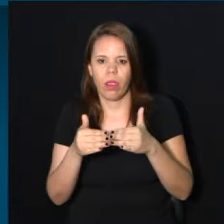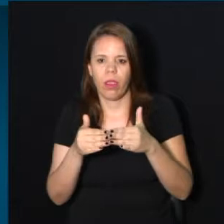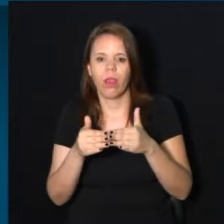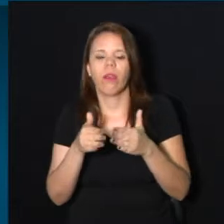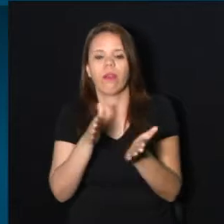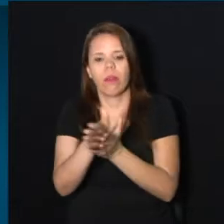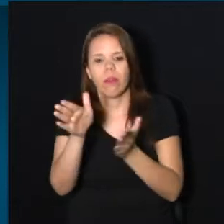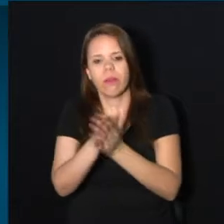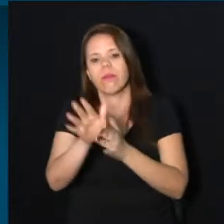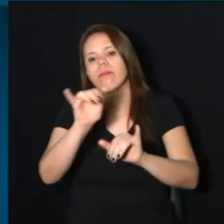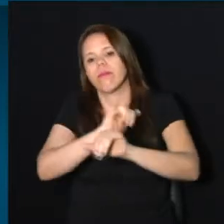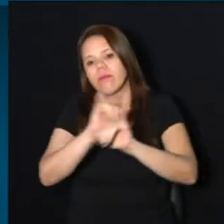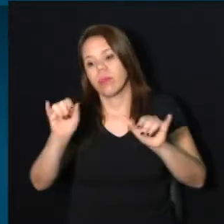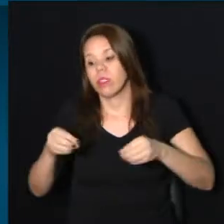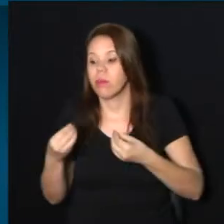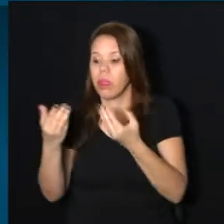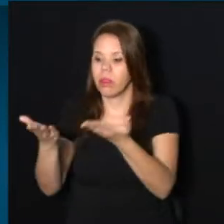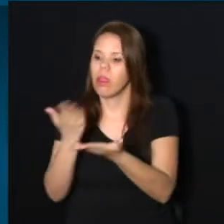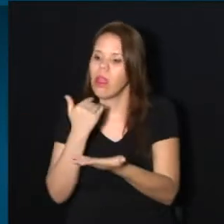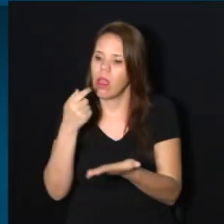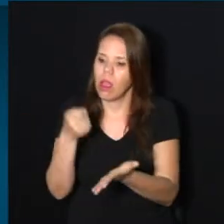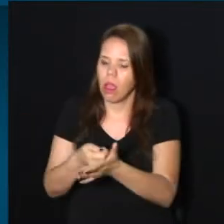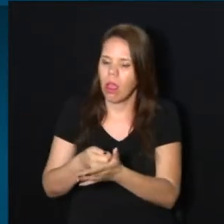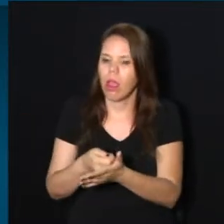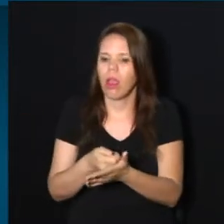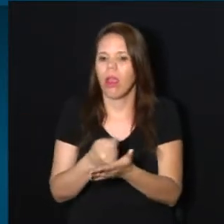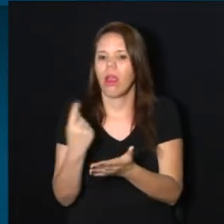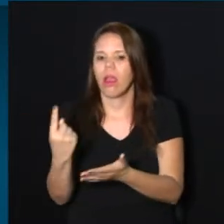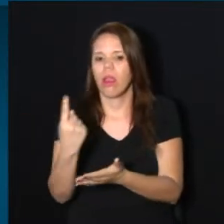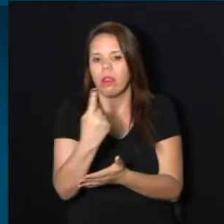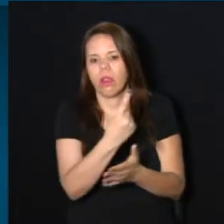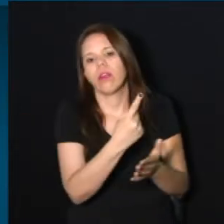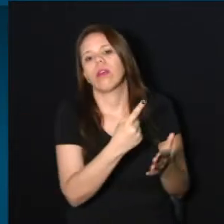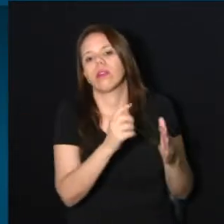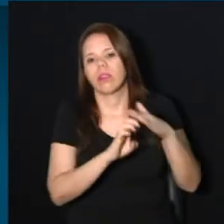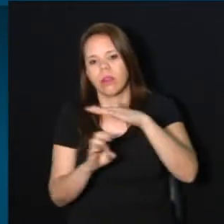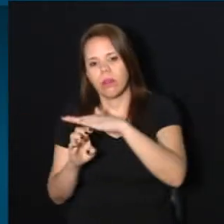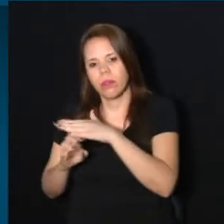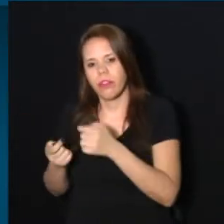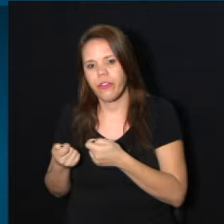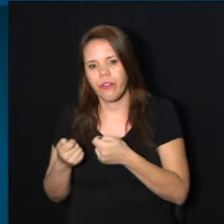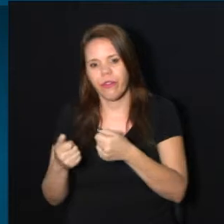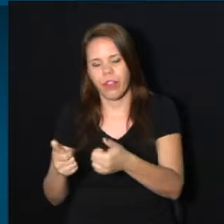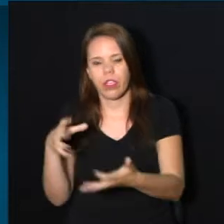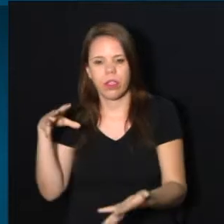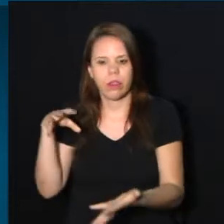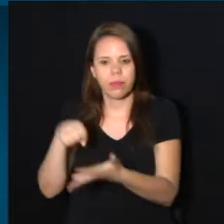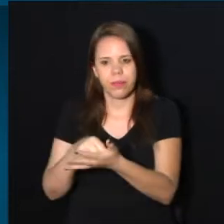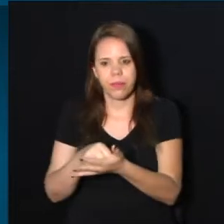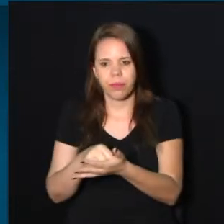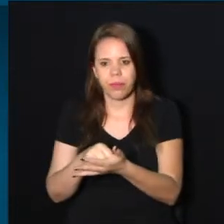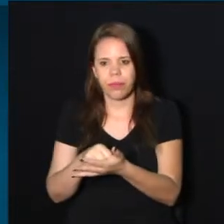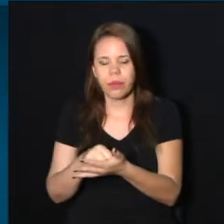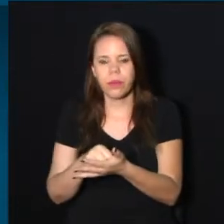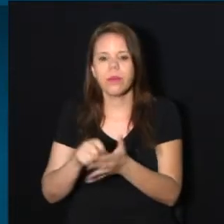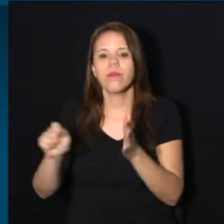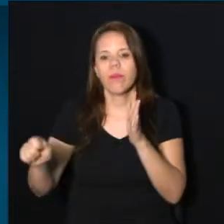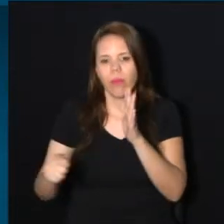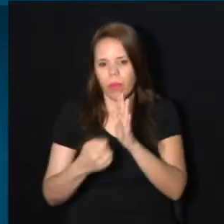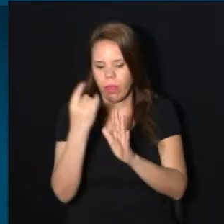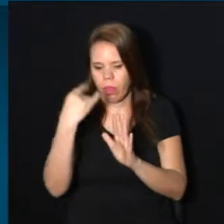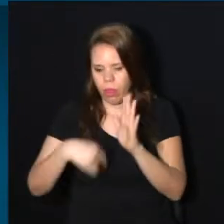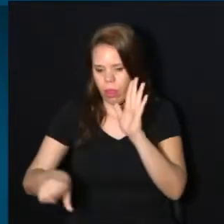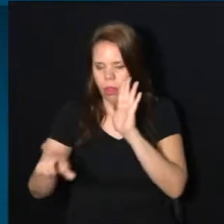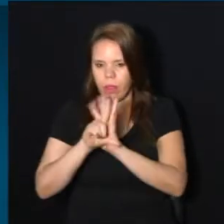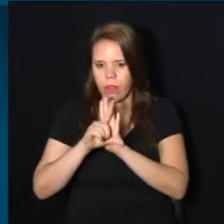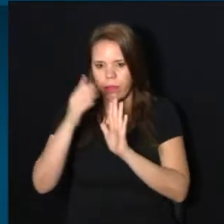e à entrega de alimentos exijam de cada estabelecimento fornecedor, no ato do cadastramento, o alvará de funcionamento,